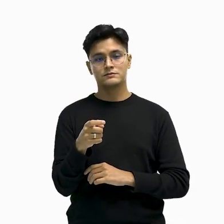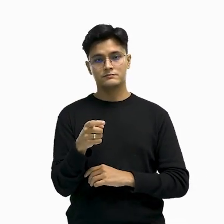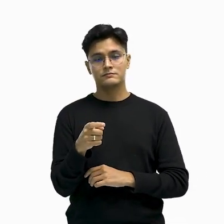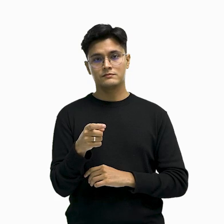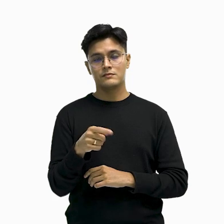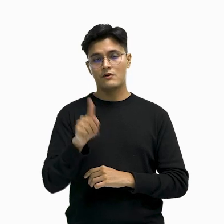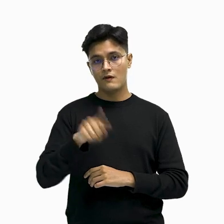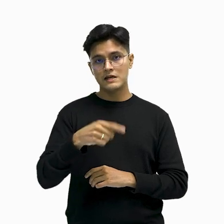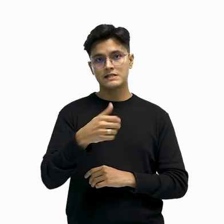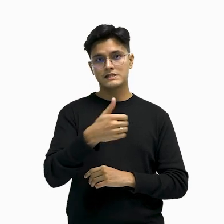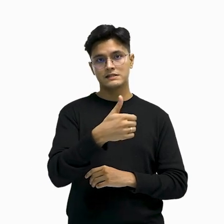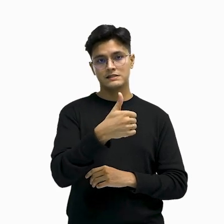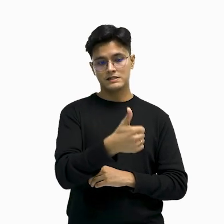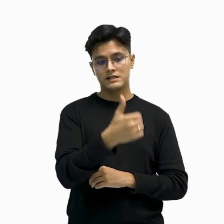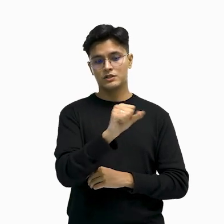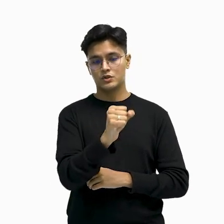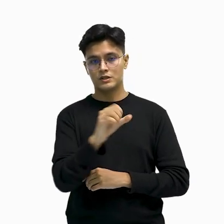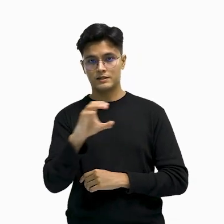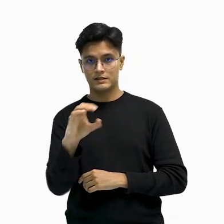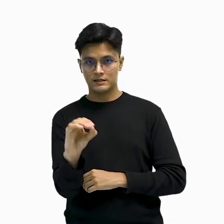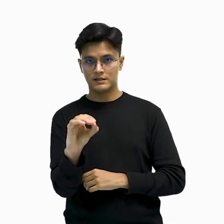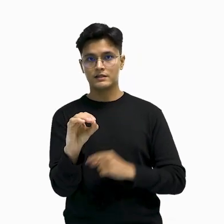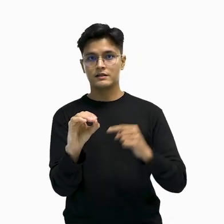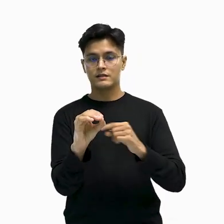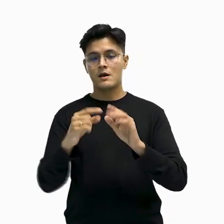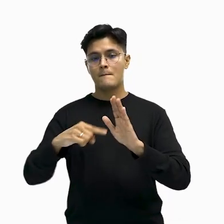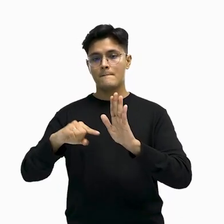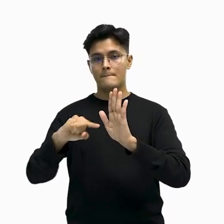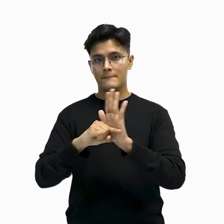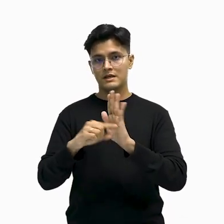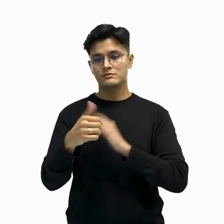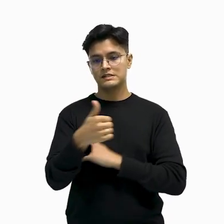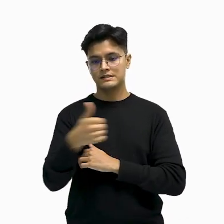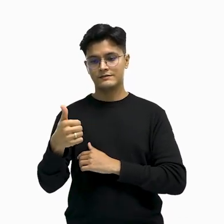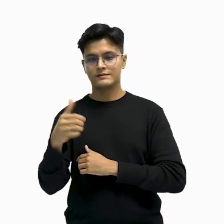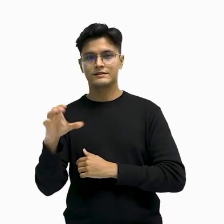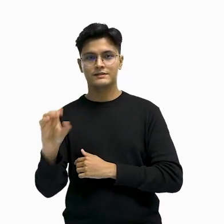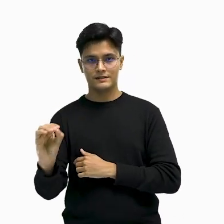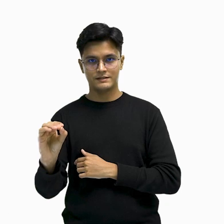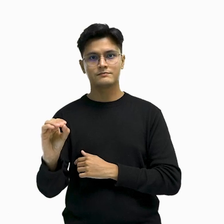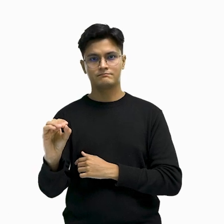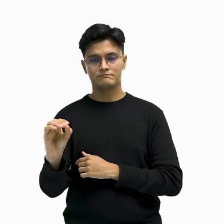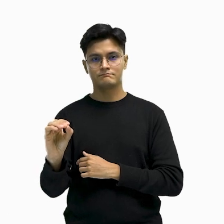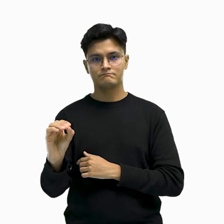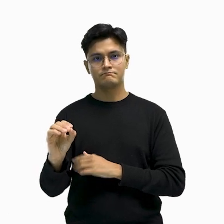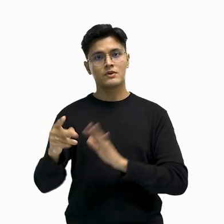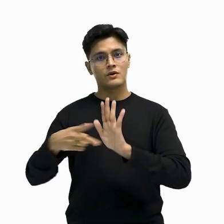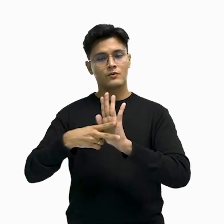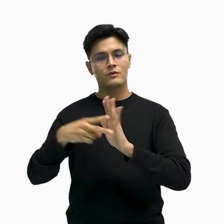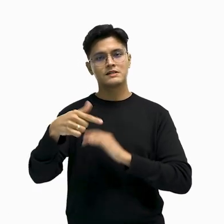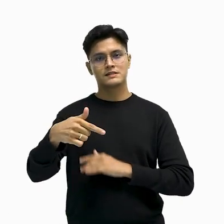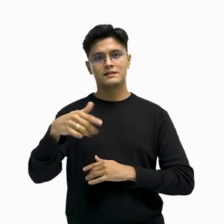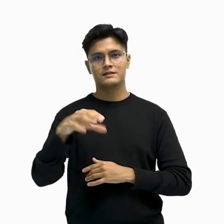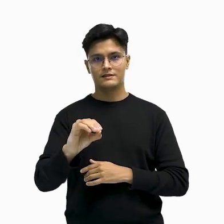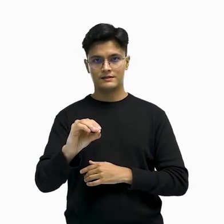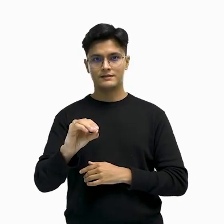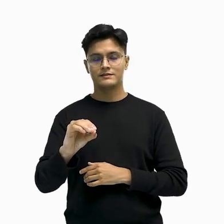ângulo raso, certo? Menos o que eu já tenho ali, 110. O que que sobra? 70